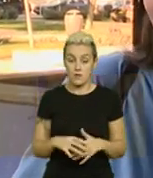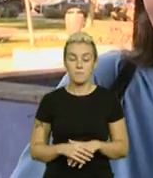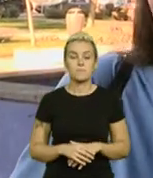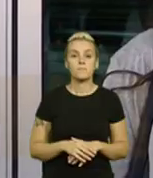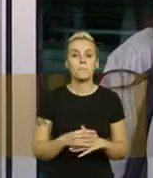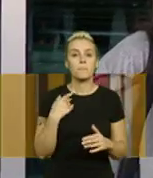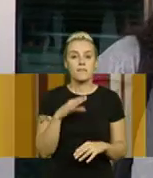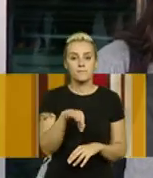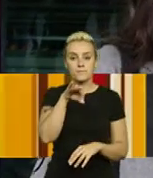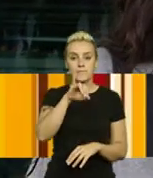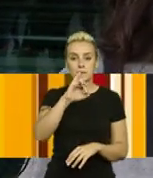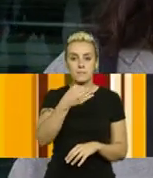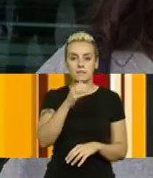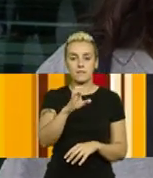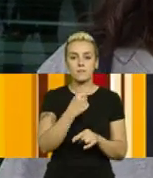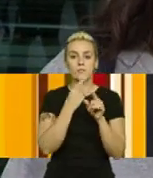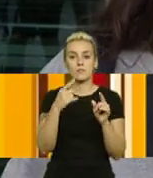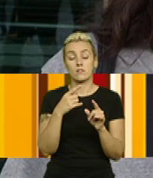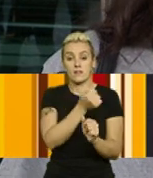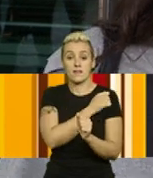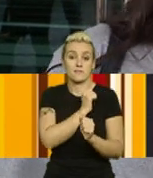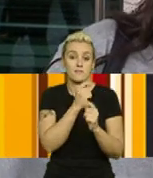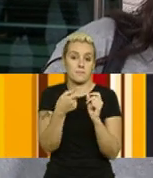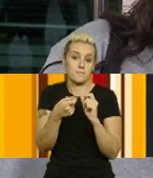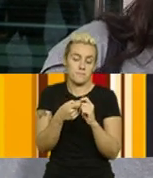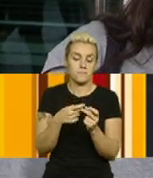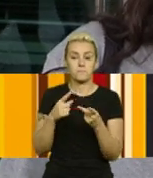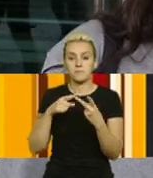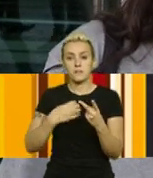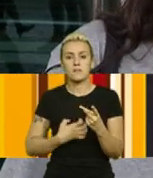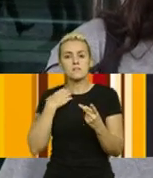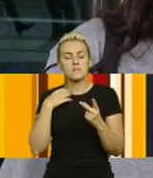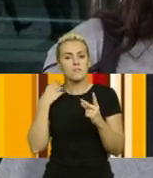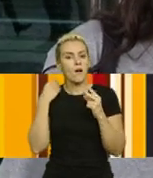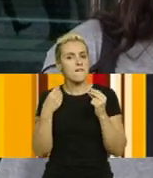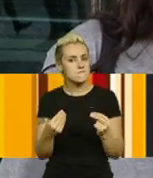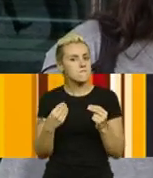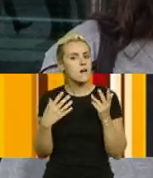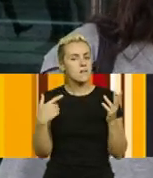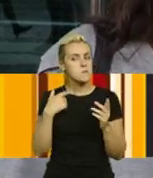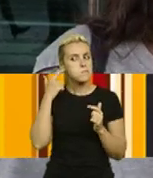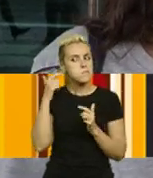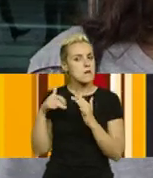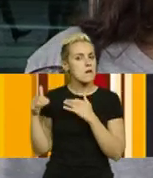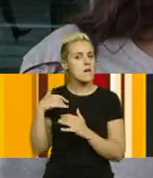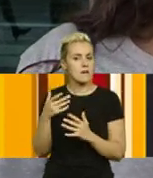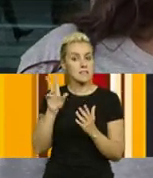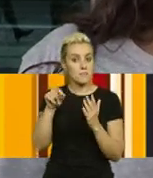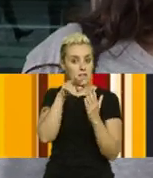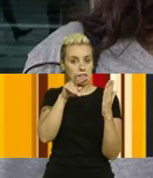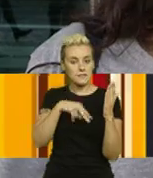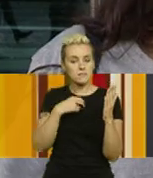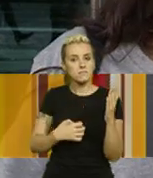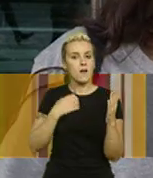neste momento em que ia vencer porque era uma opção para casa apareceu muito bom porque ocorre falar eu